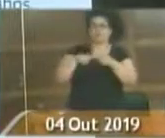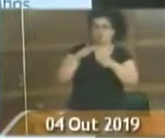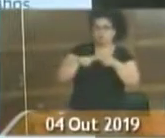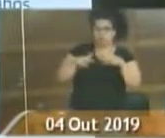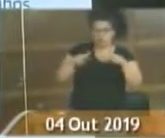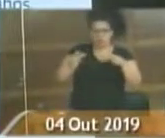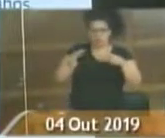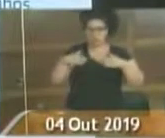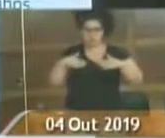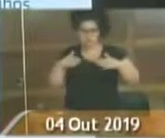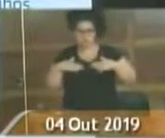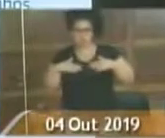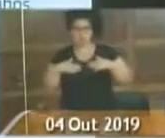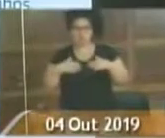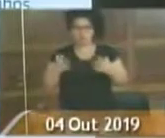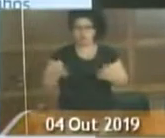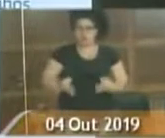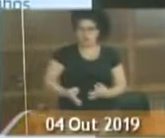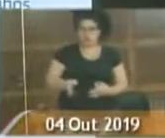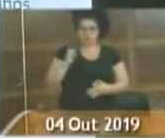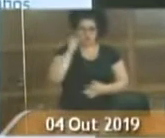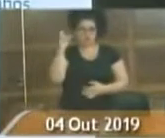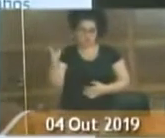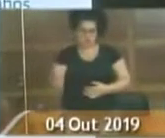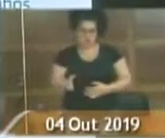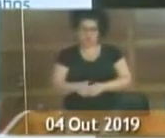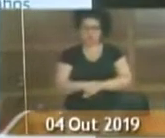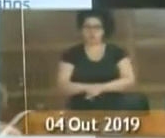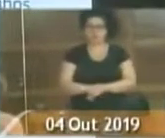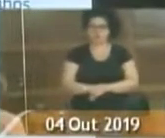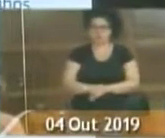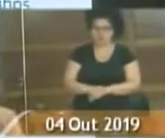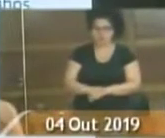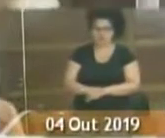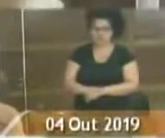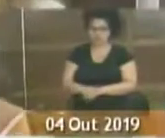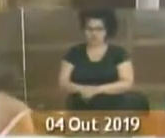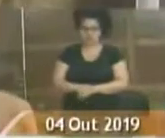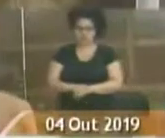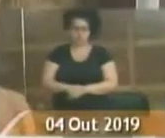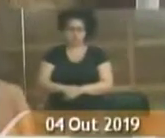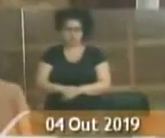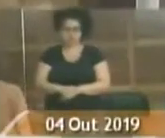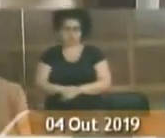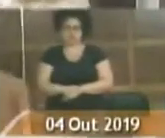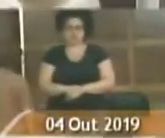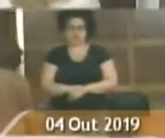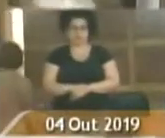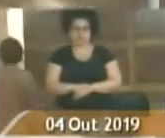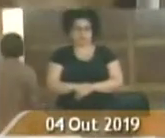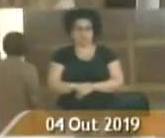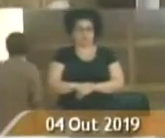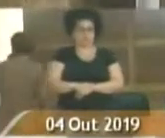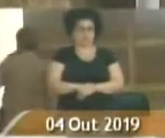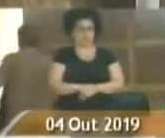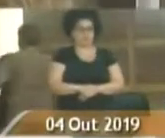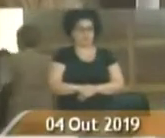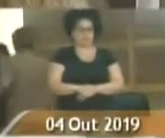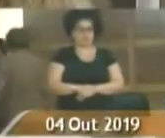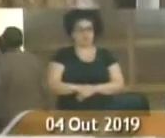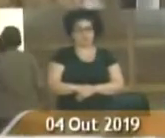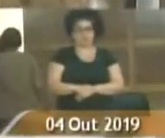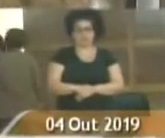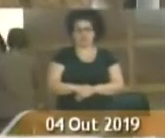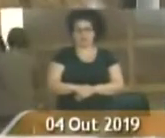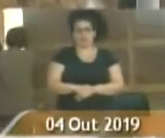é vida. Todo mundo que chegar em casa, quem não está castrado, vamos ver, no Natal pede a castração de presente do seu bichinho. Tá?